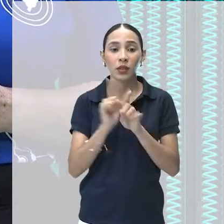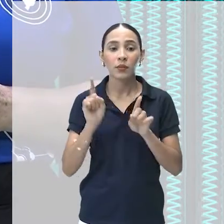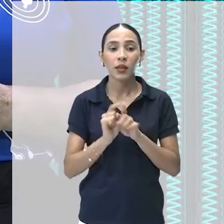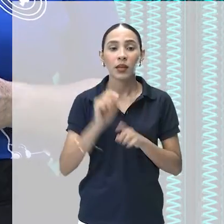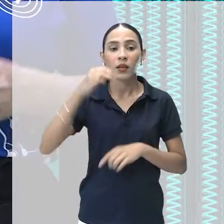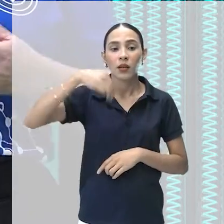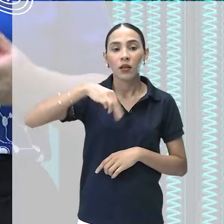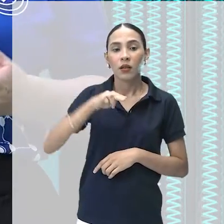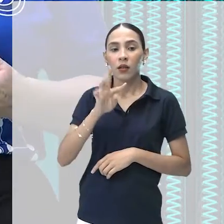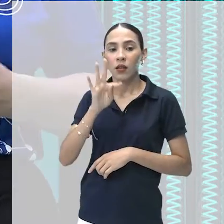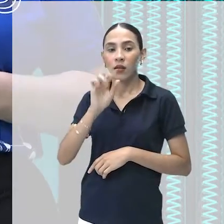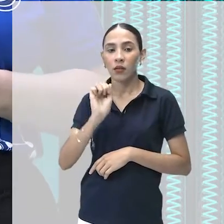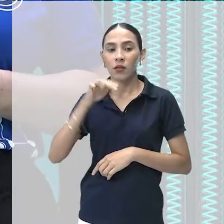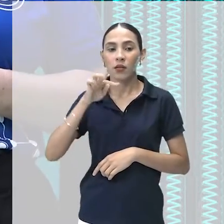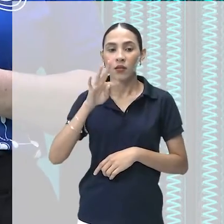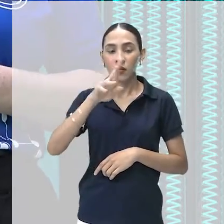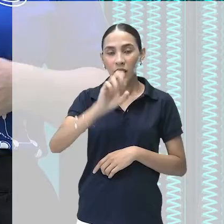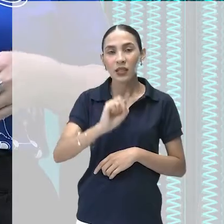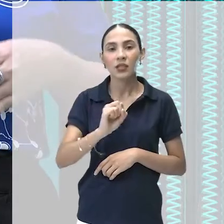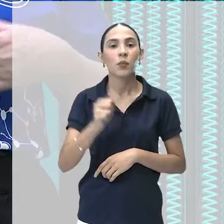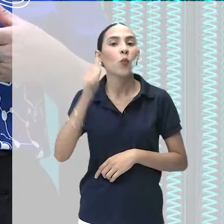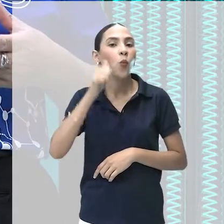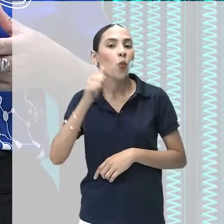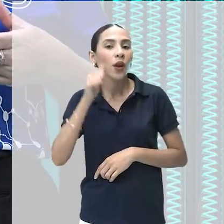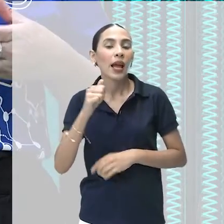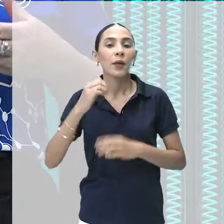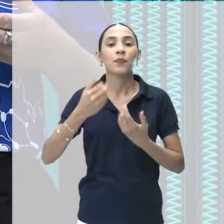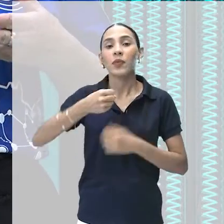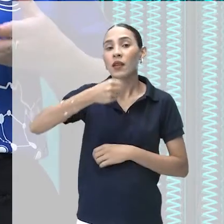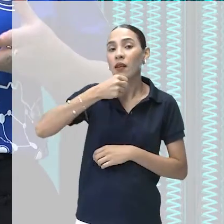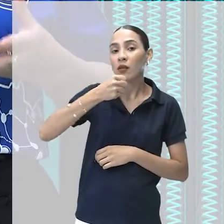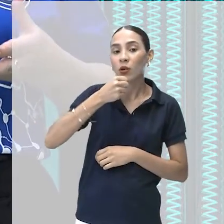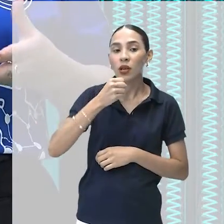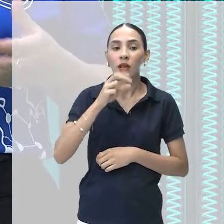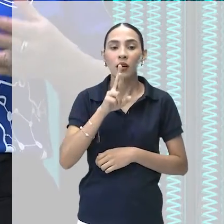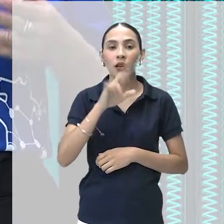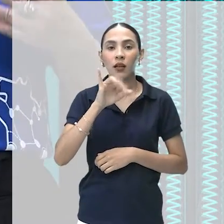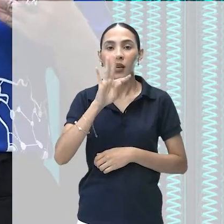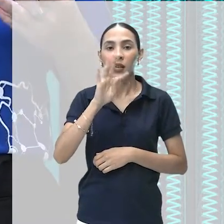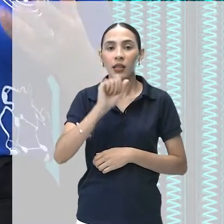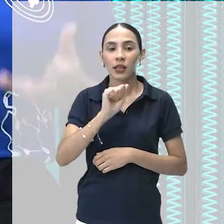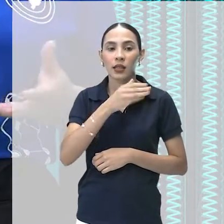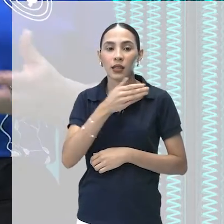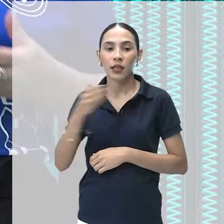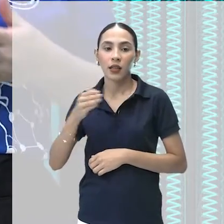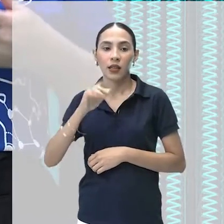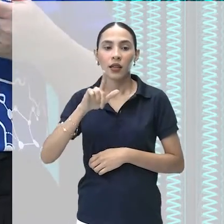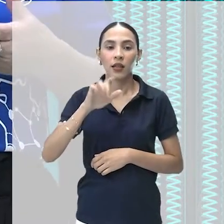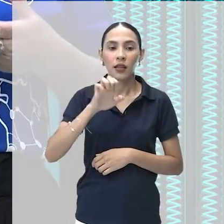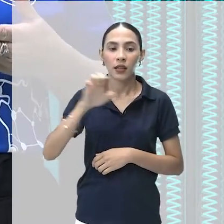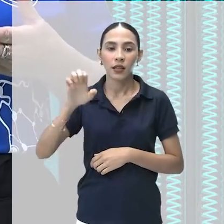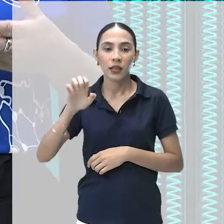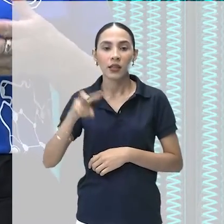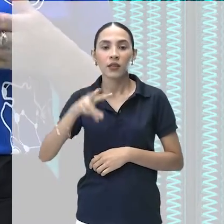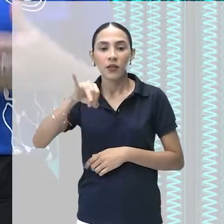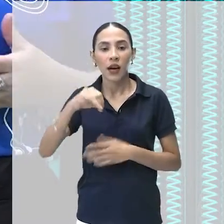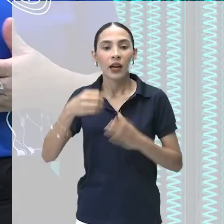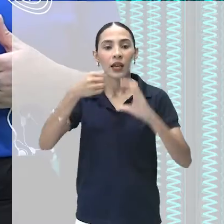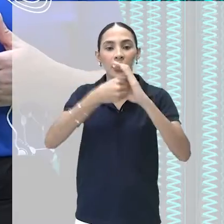Lee, né? Como vocalista desse grupo. Então, os Mutantes também vão trazer esse legado que